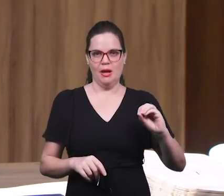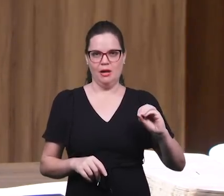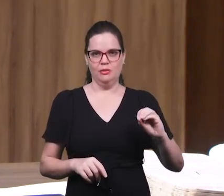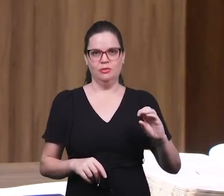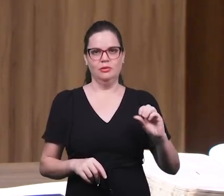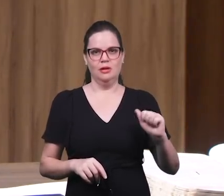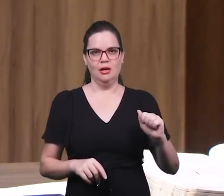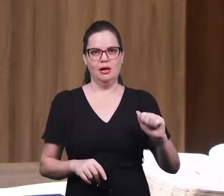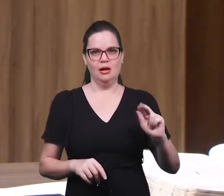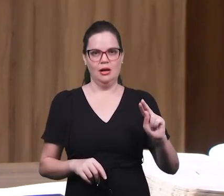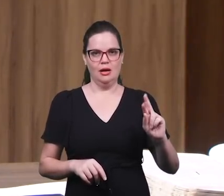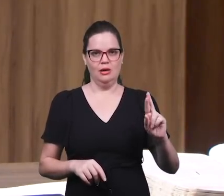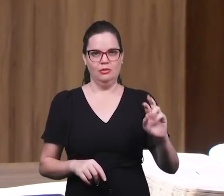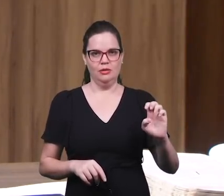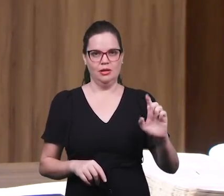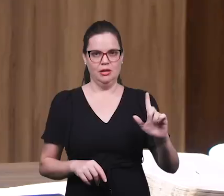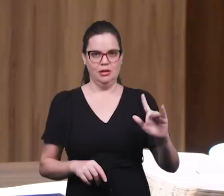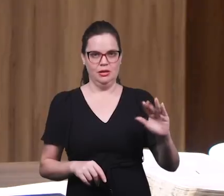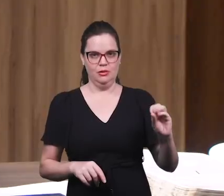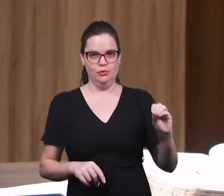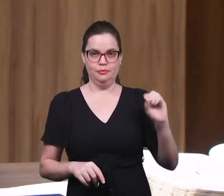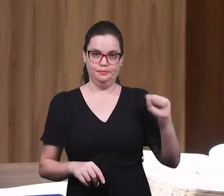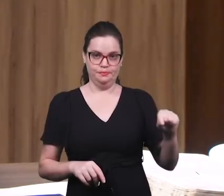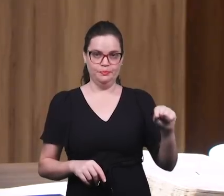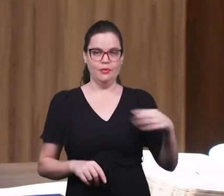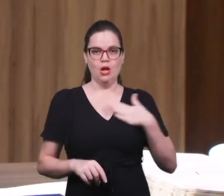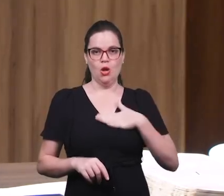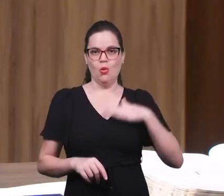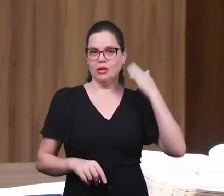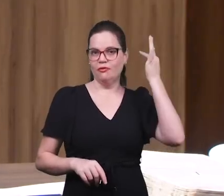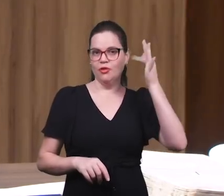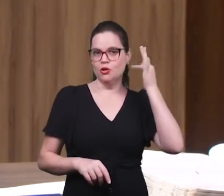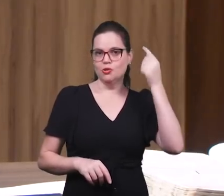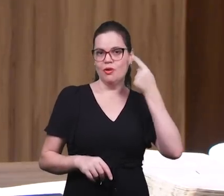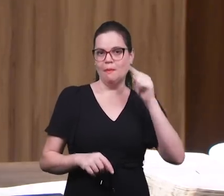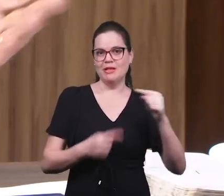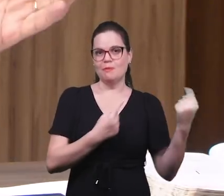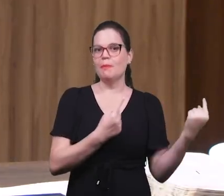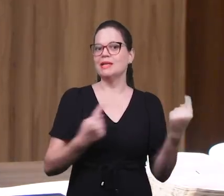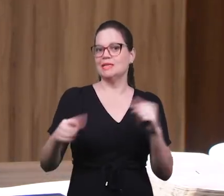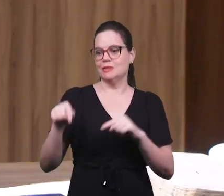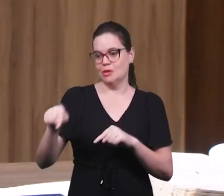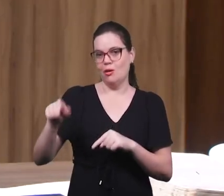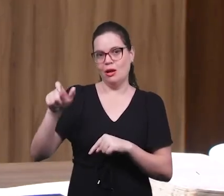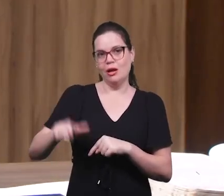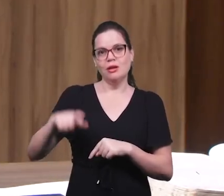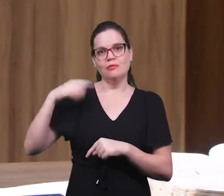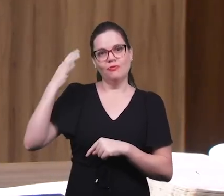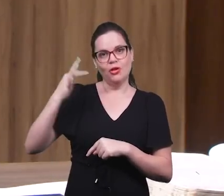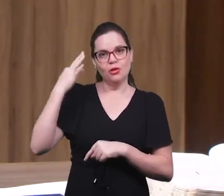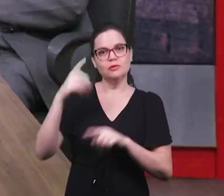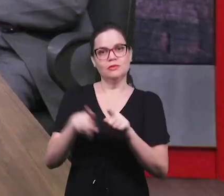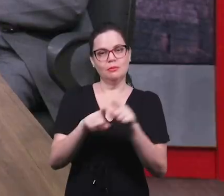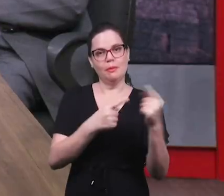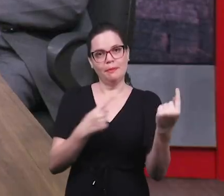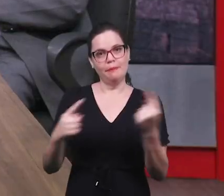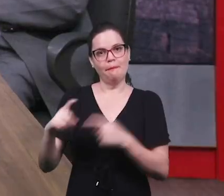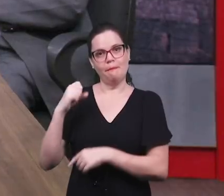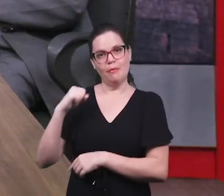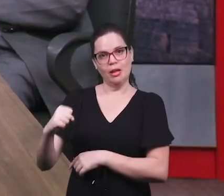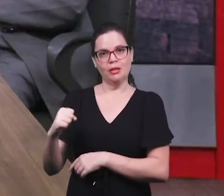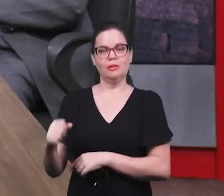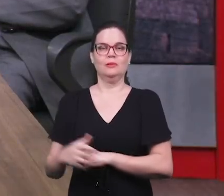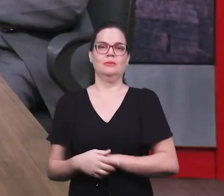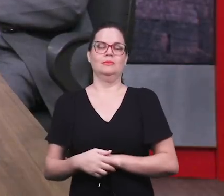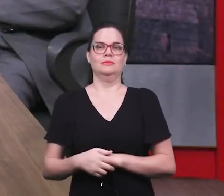gostava de filosofia, mas na hora da execução não tinha acordo com ele, não. Então, João Marco Aurélio aqui, não sei se queria comentar alguma coisa sobre ele.